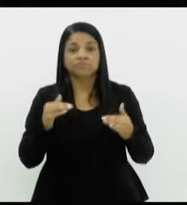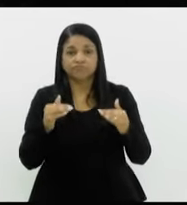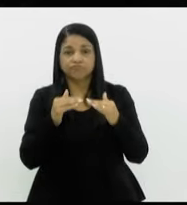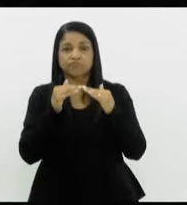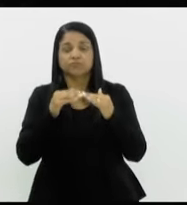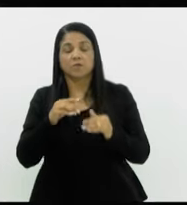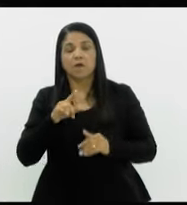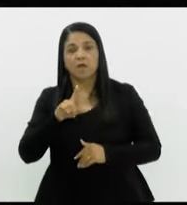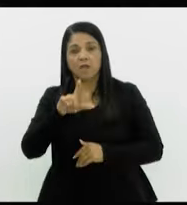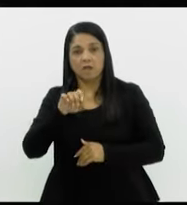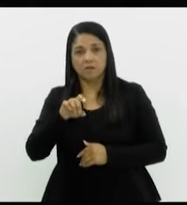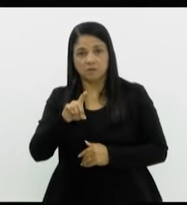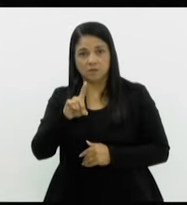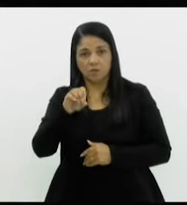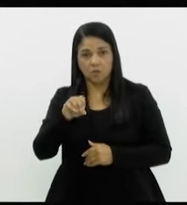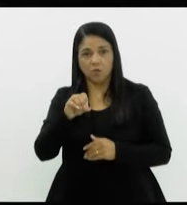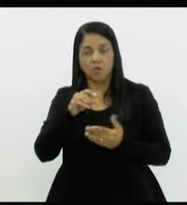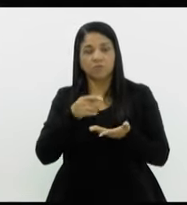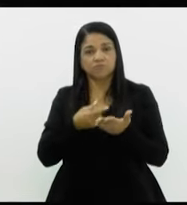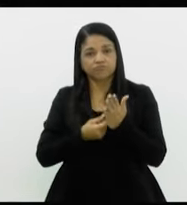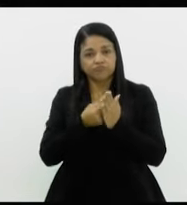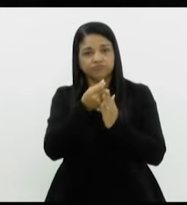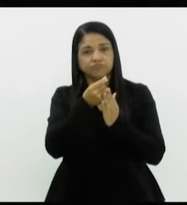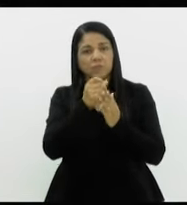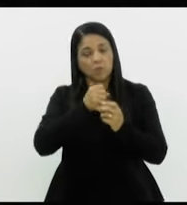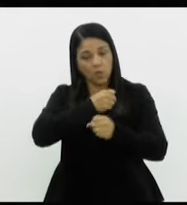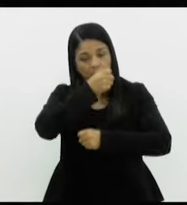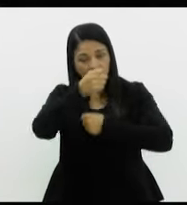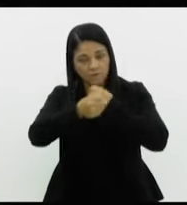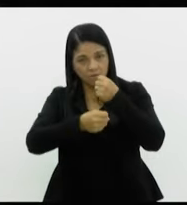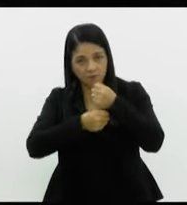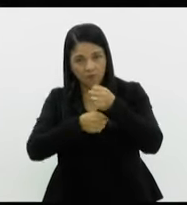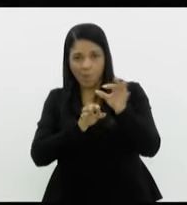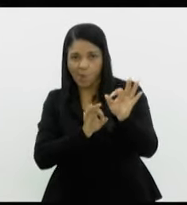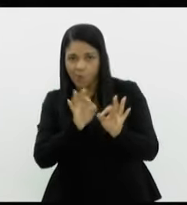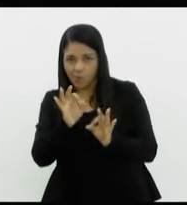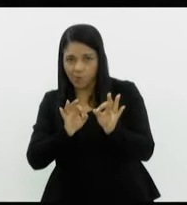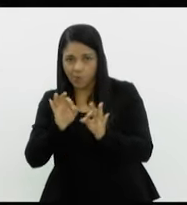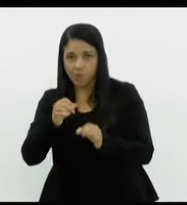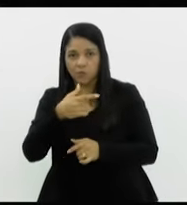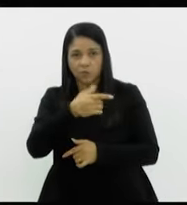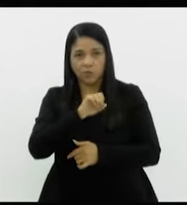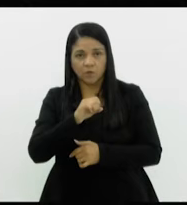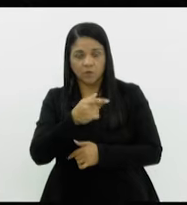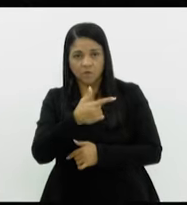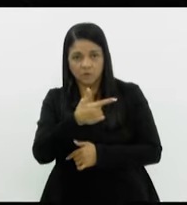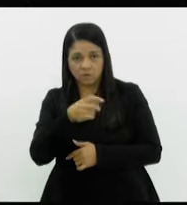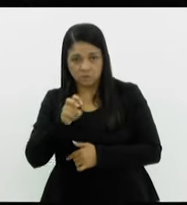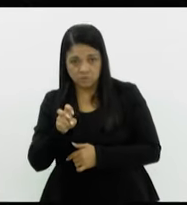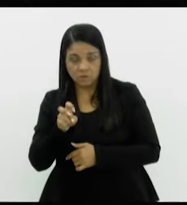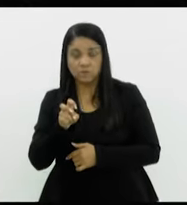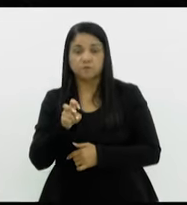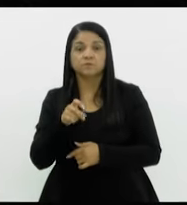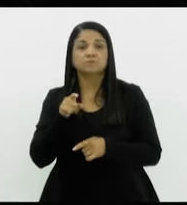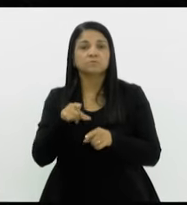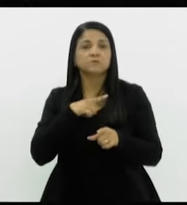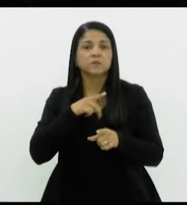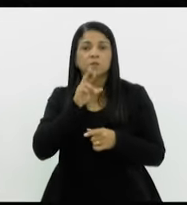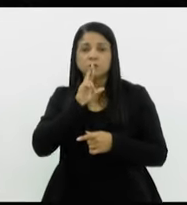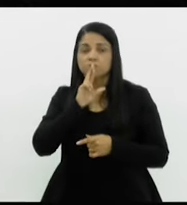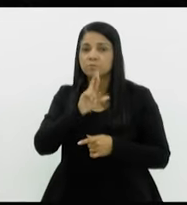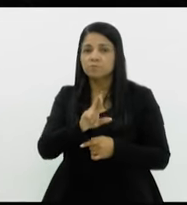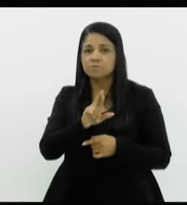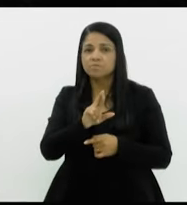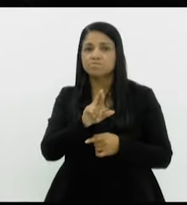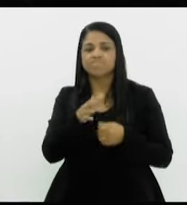vai preparar a alocação de recursos para o exercício do ano de 2025, nós teremos aqui um resultado